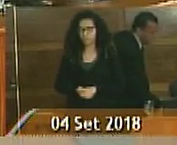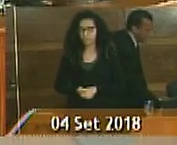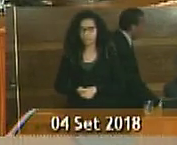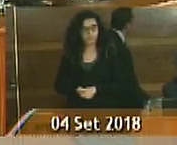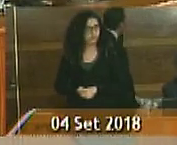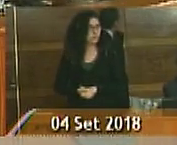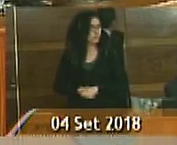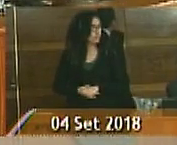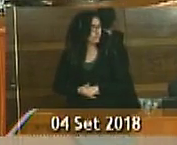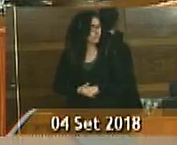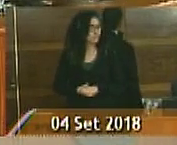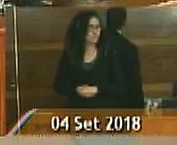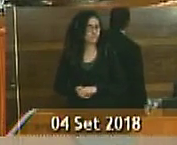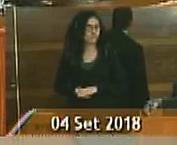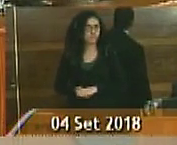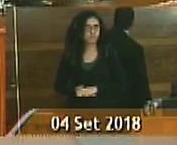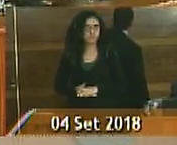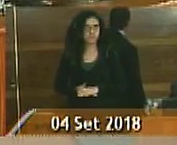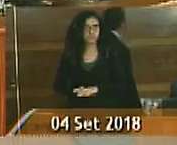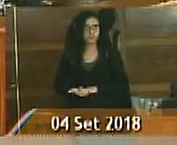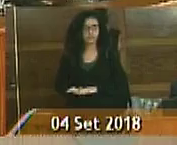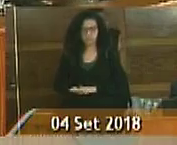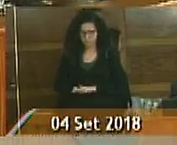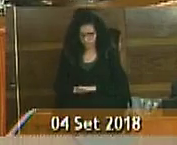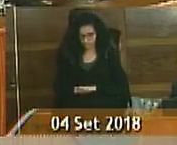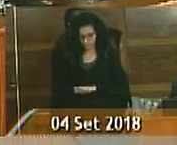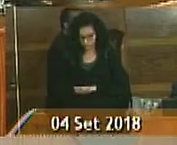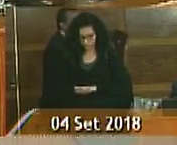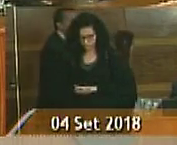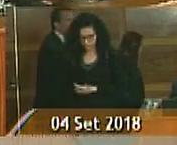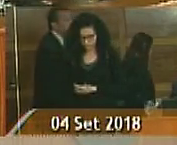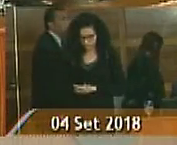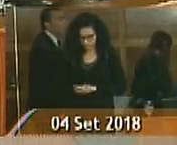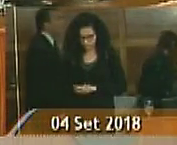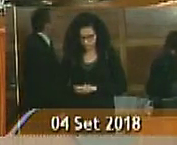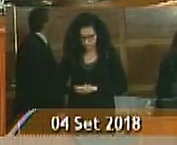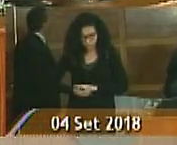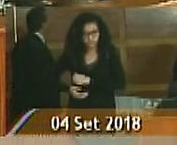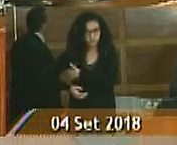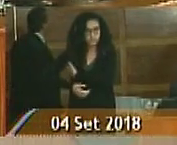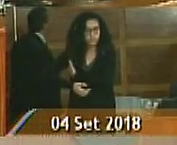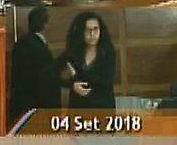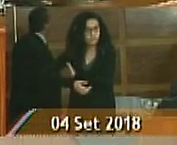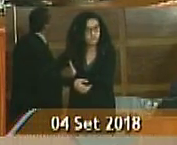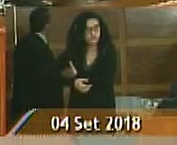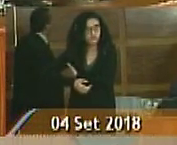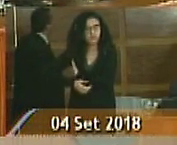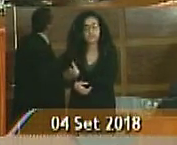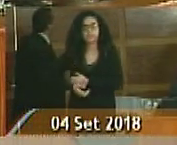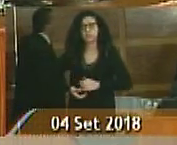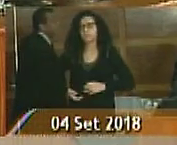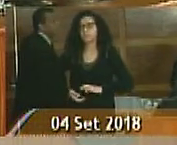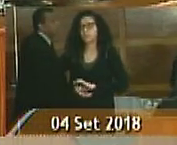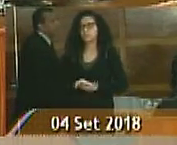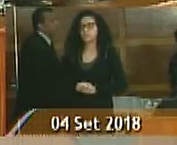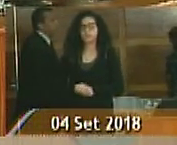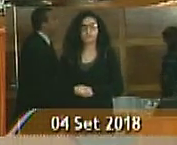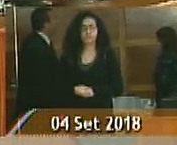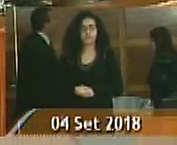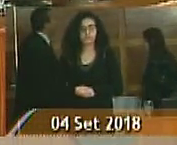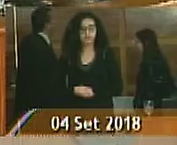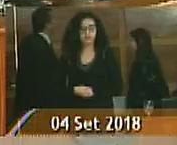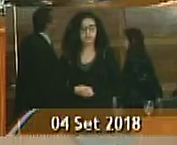O Camus estava falando um pé de amêndoa. Você conhece o Dodô